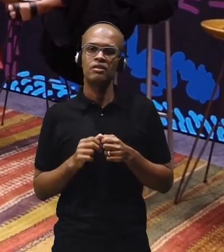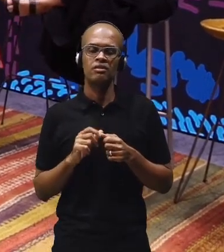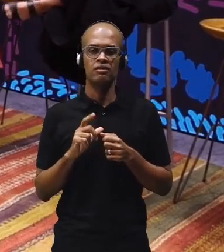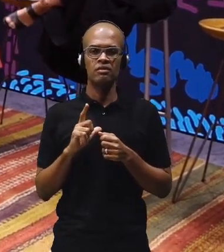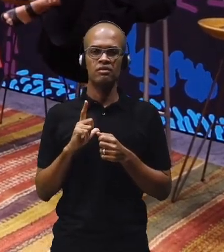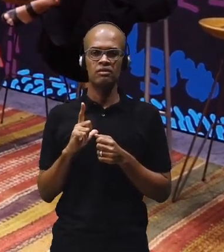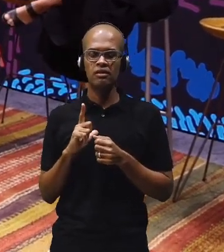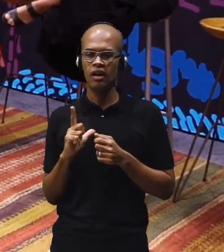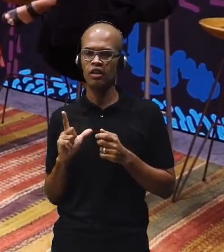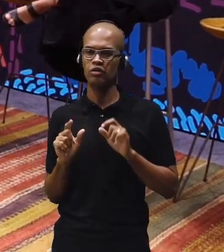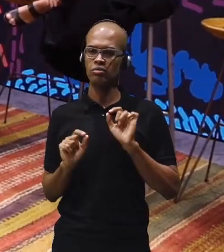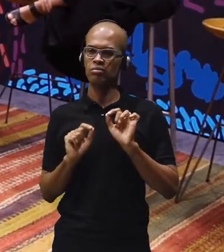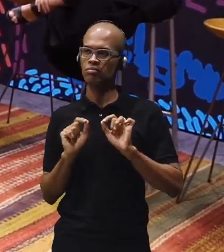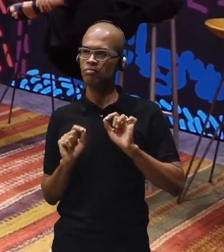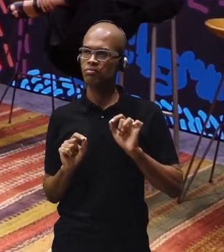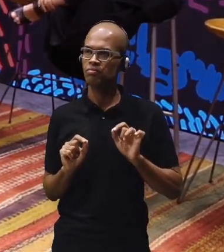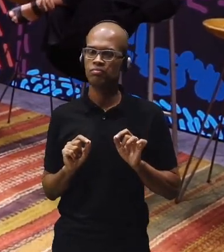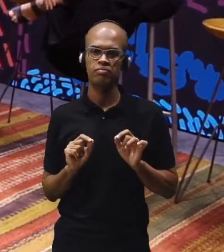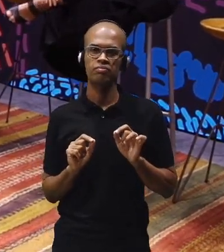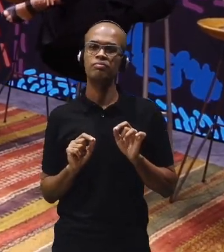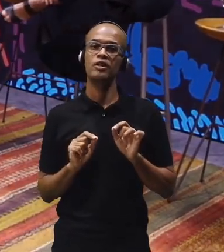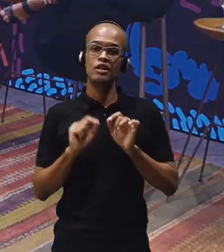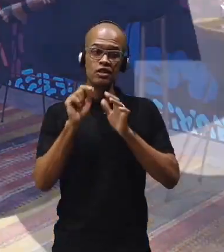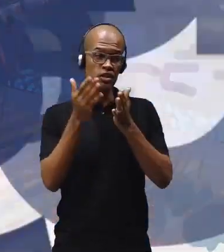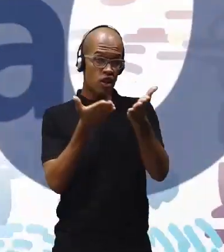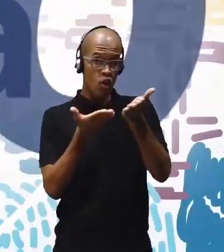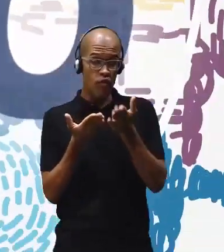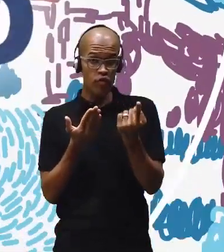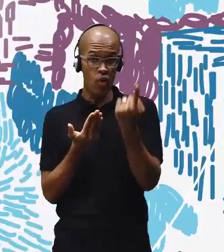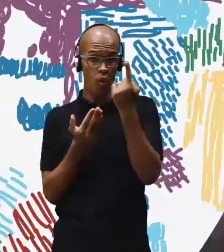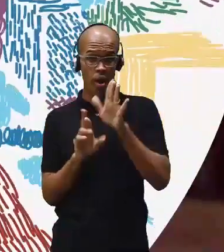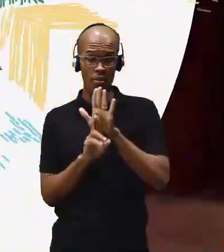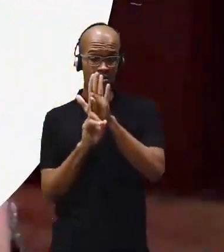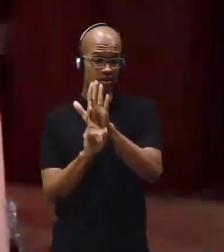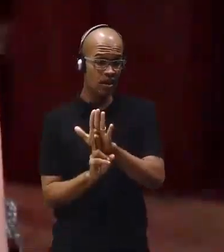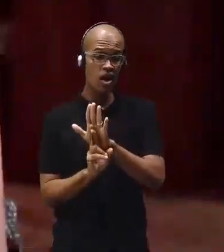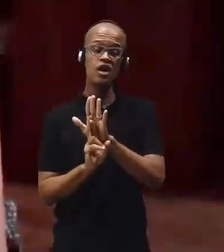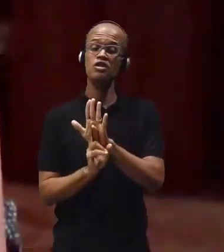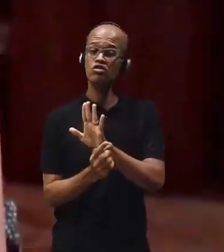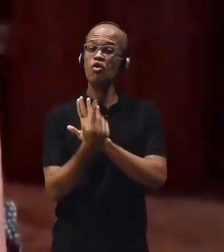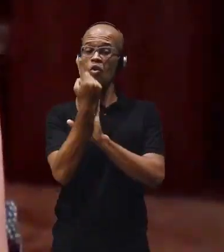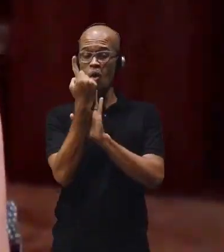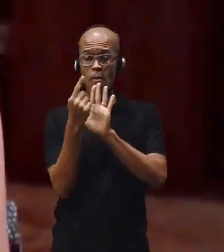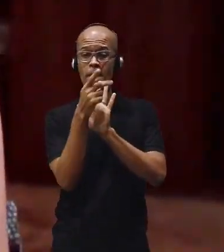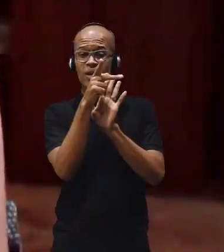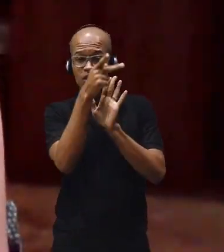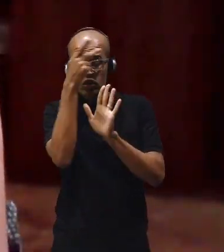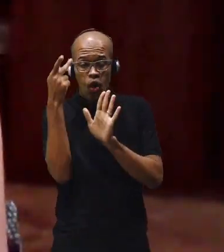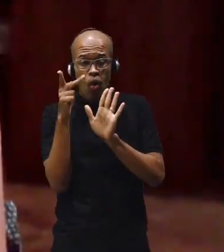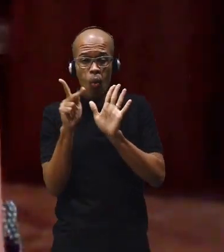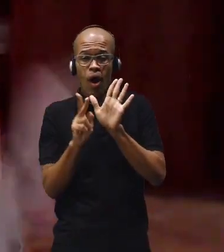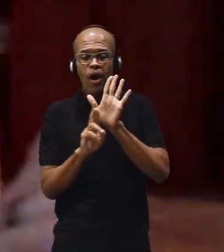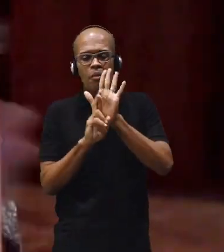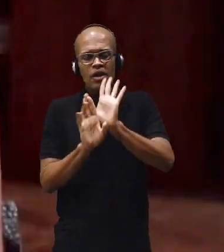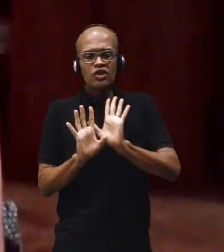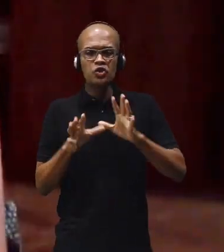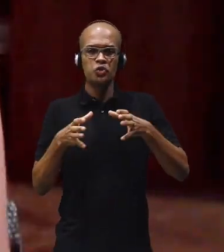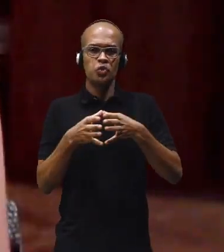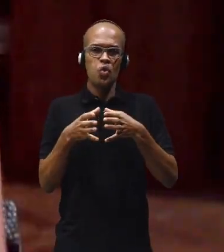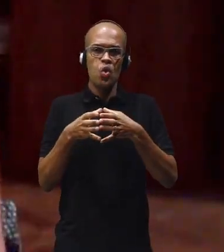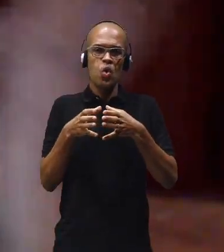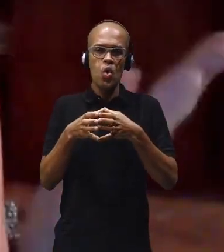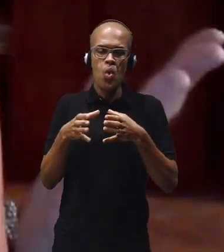assim, enfim, convidaram um representante de um grupo